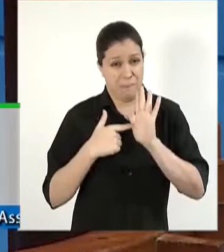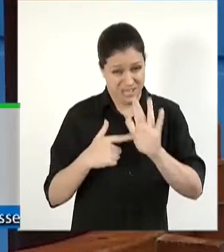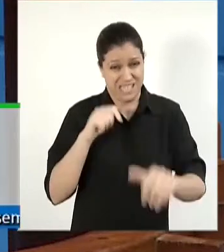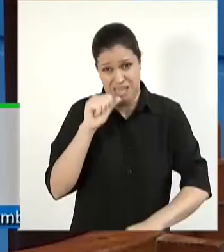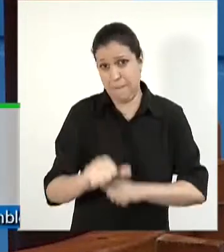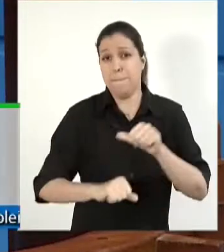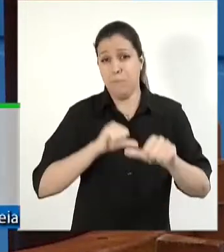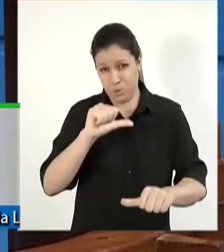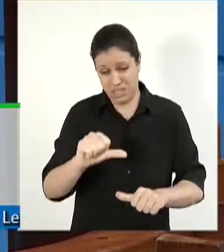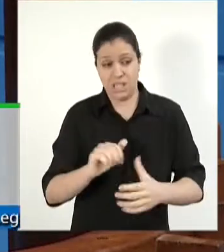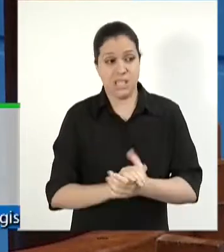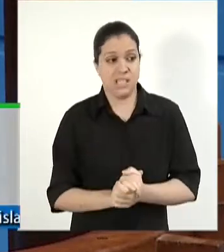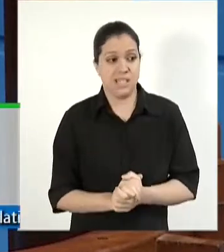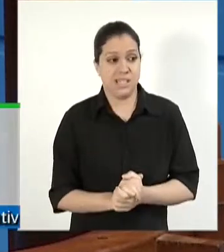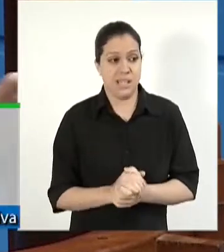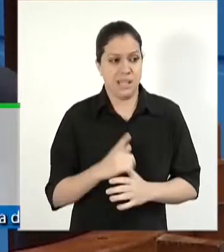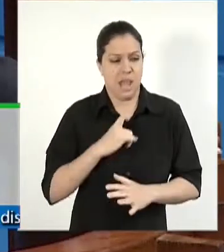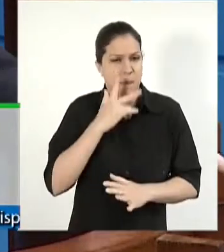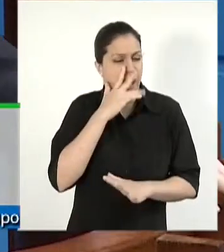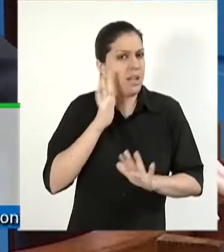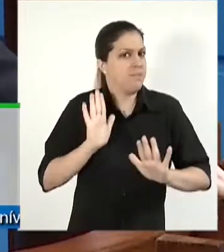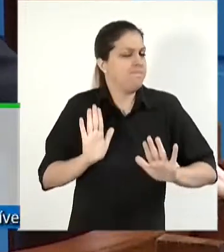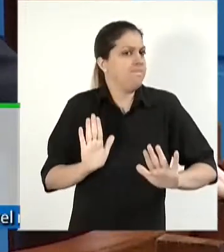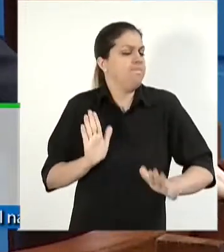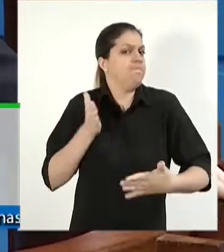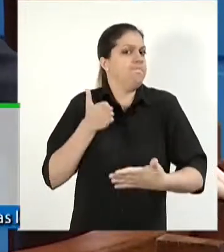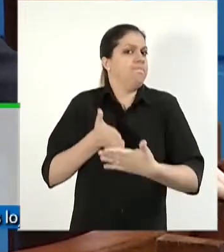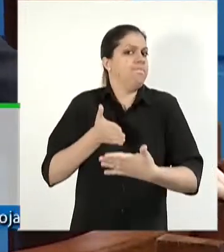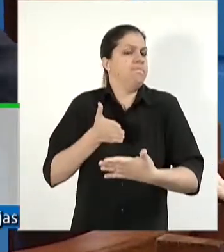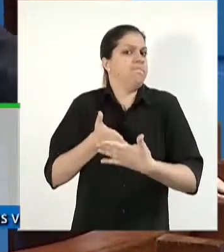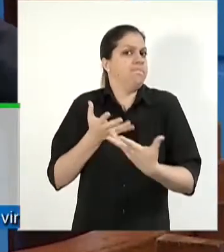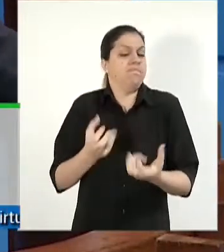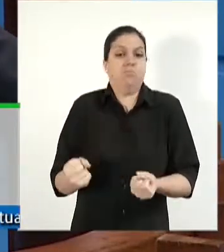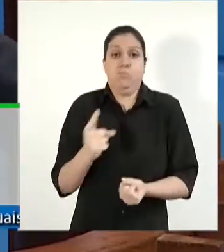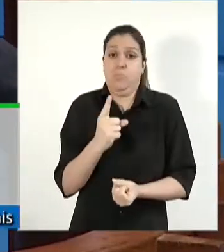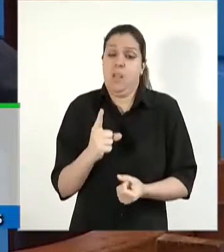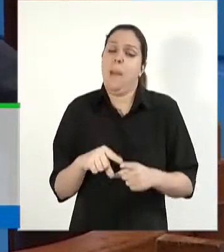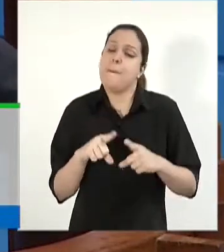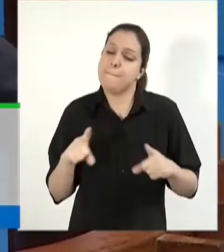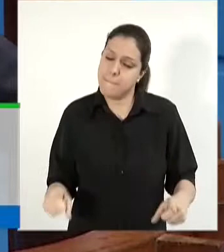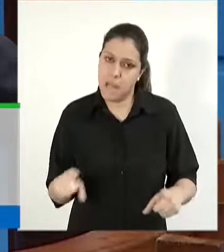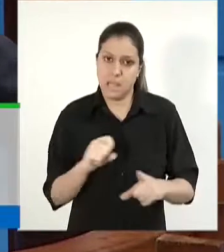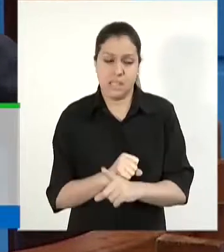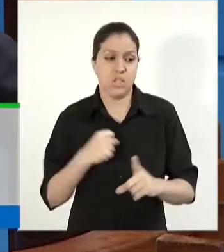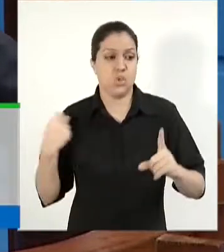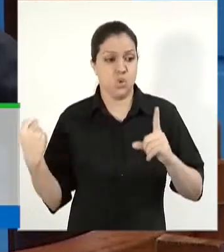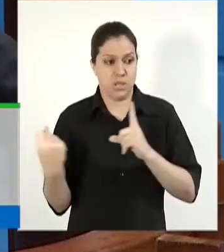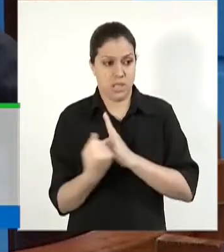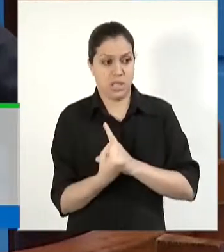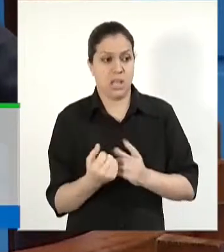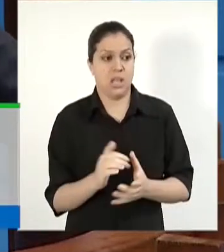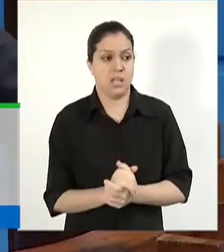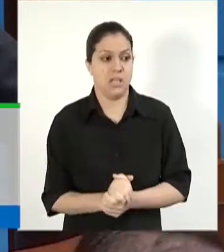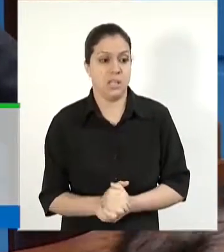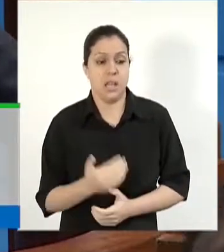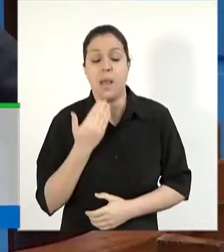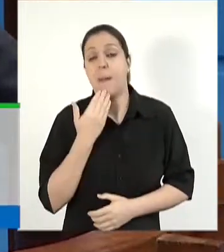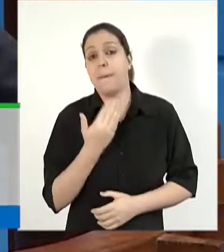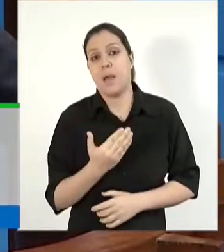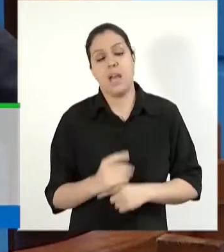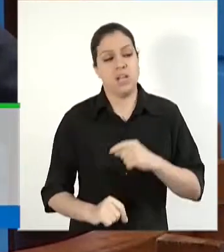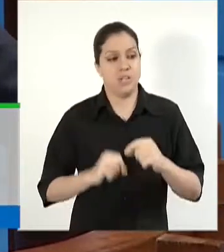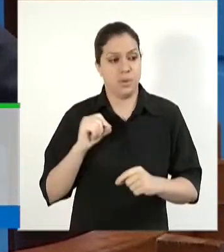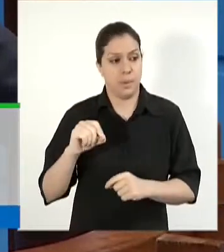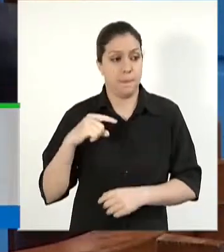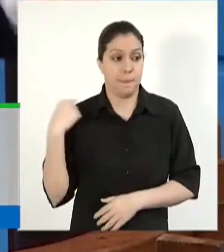mudança, há uma certa resistência, mas a sociedade pede